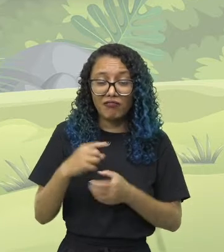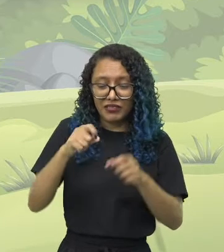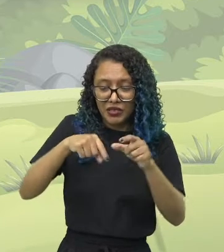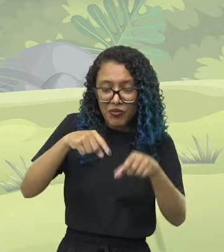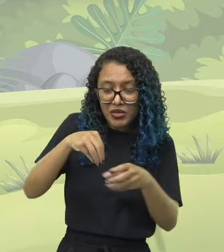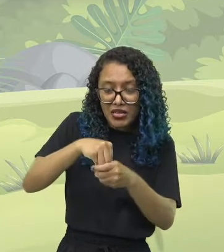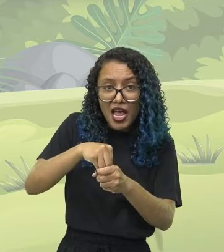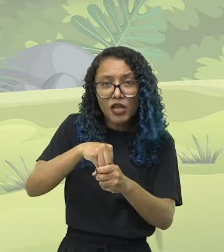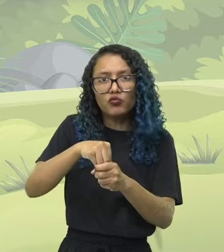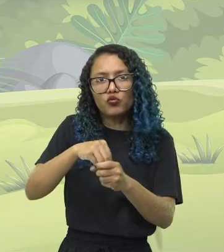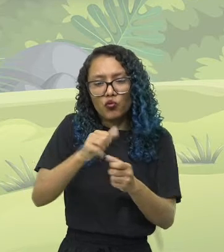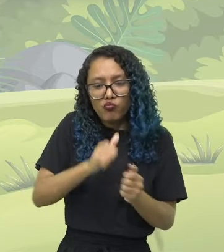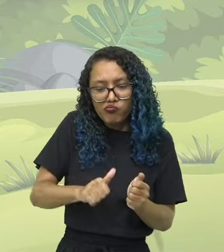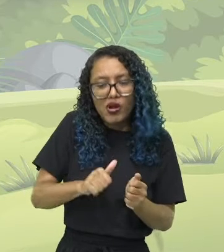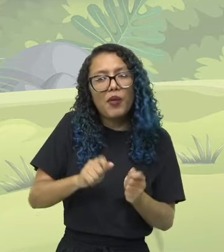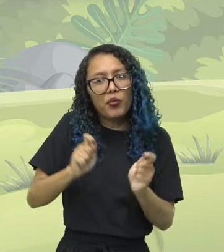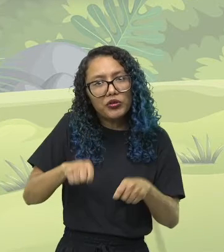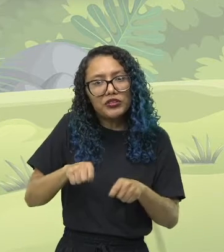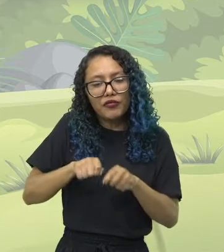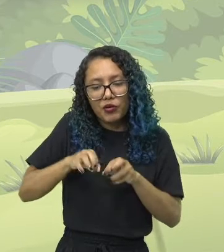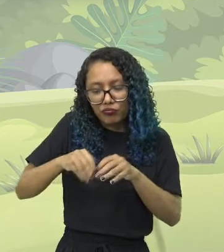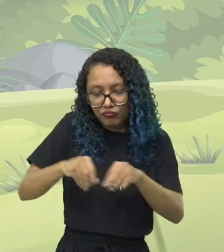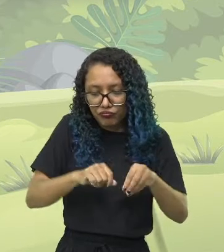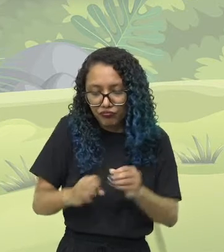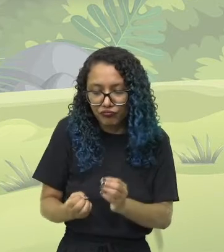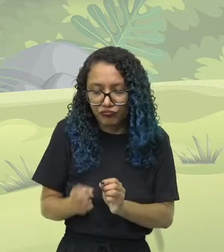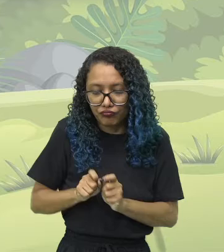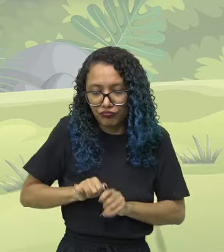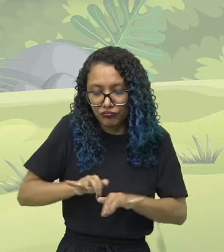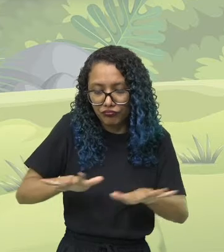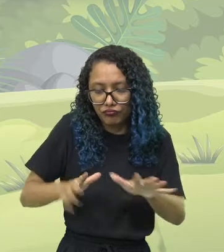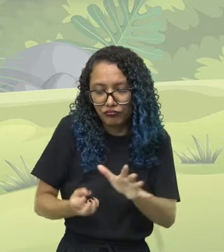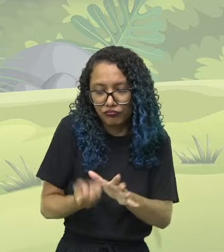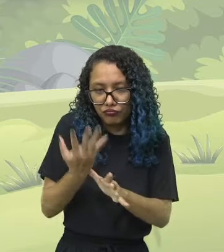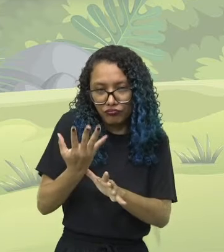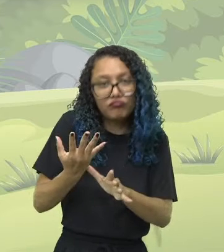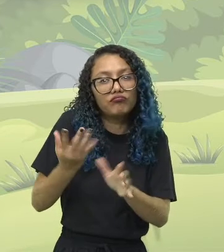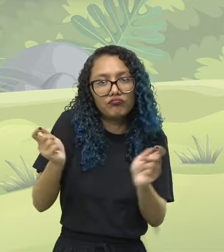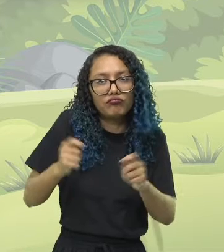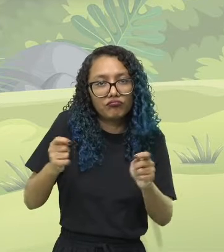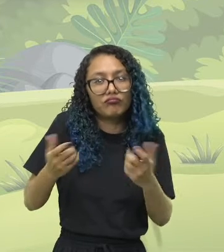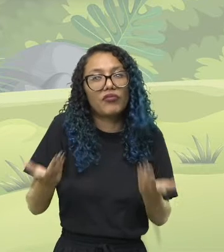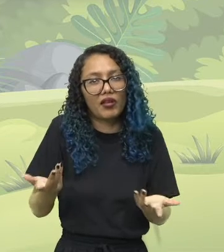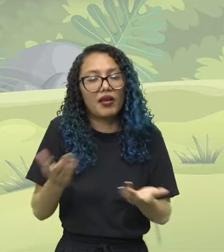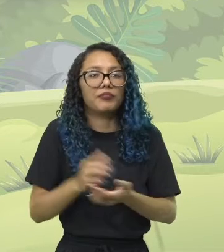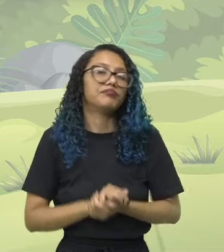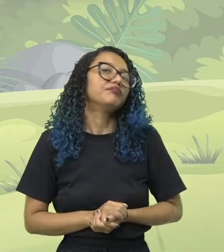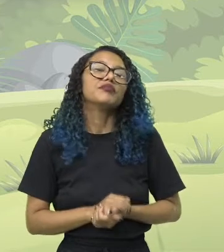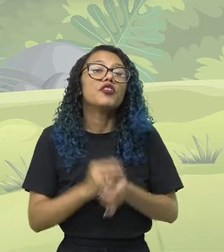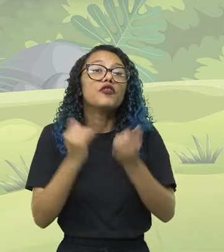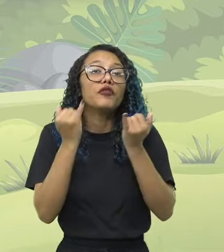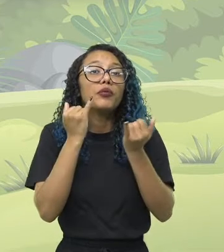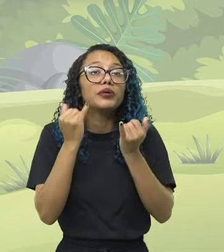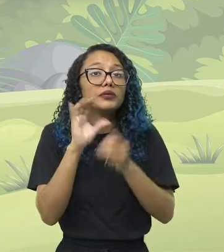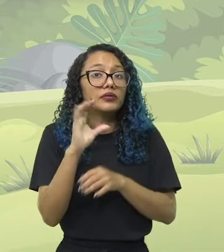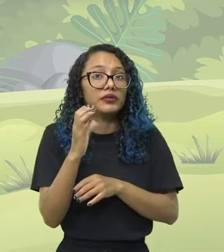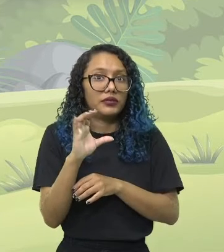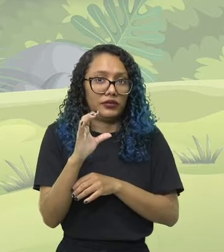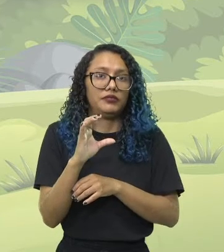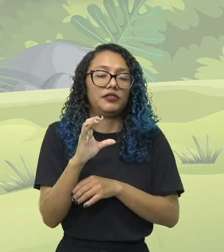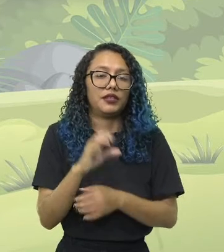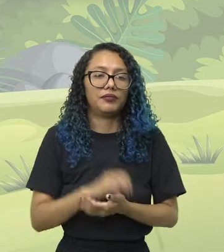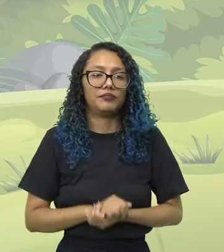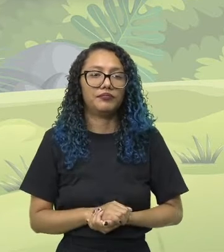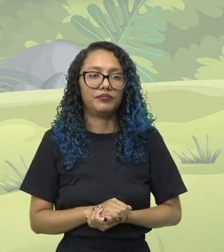surgir, né, vão crescer aí em outros locais. Então temos informações científicas nesse primeiro texto, né? Nós trouxemos esse texto para a